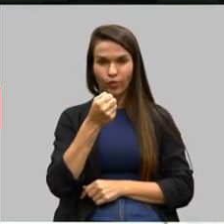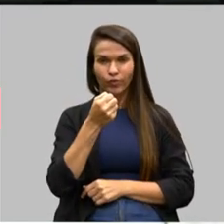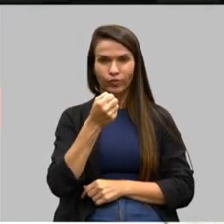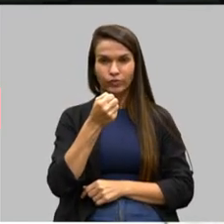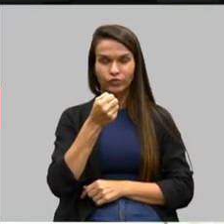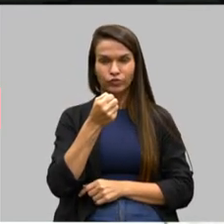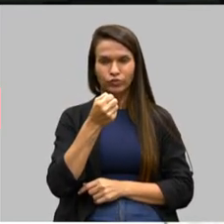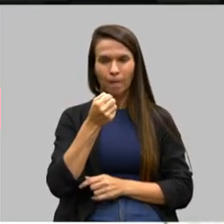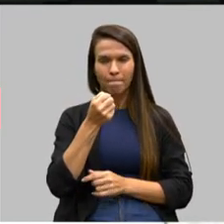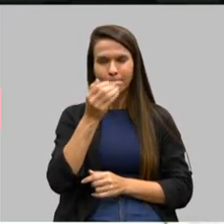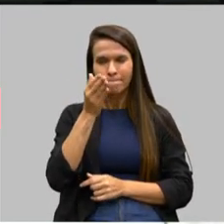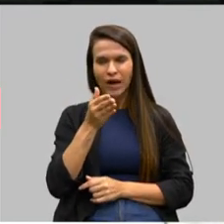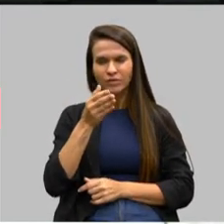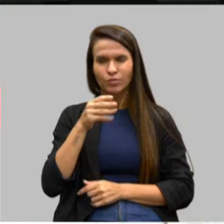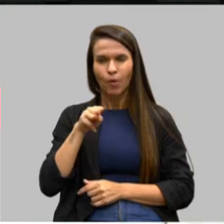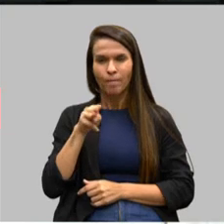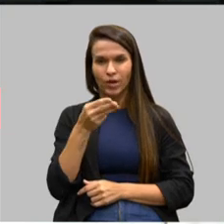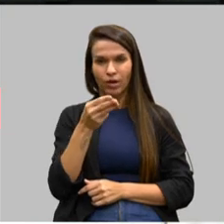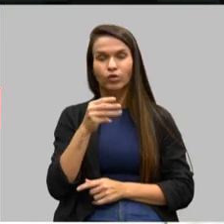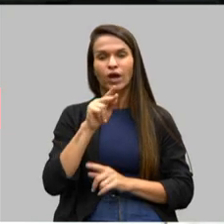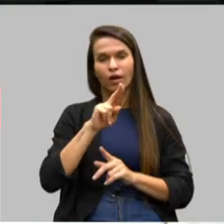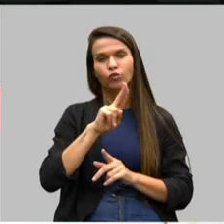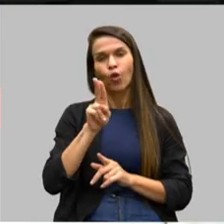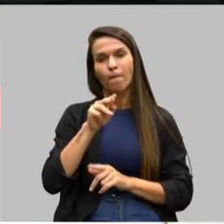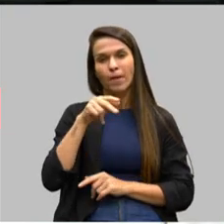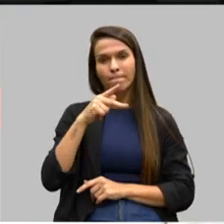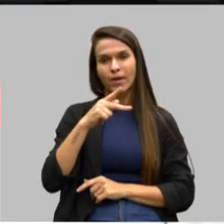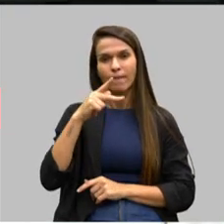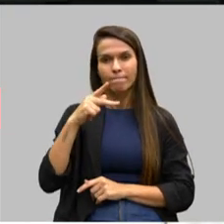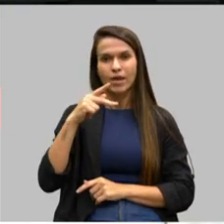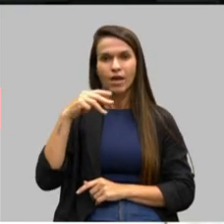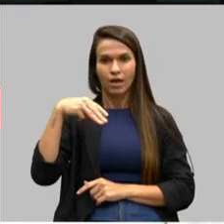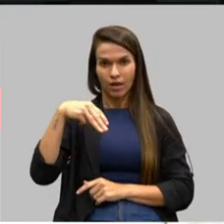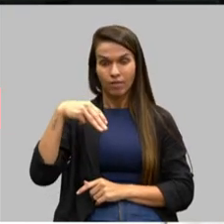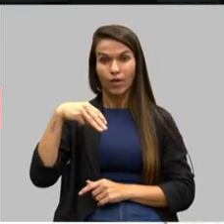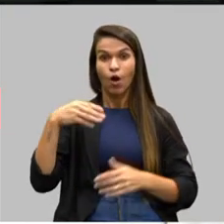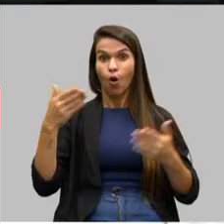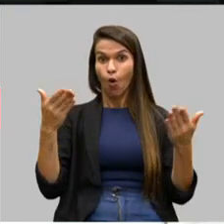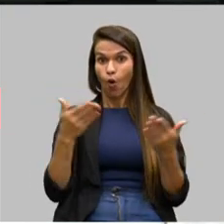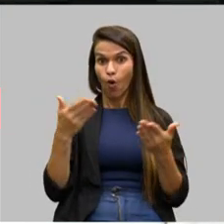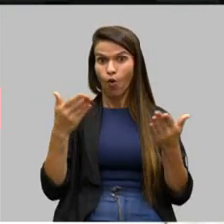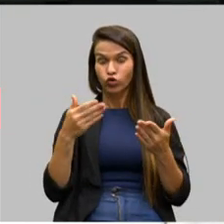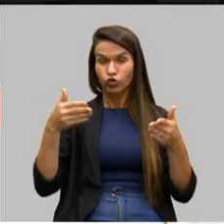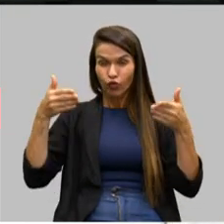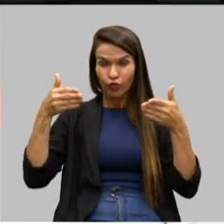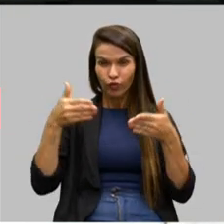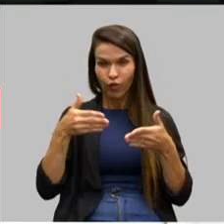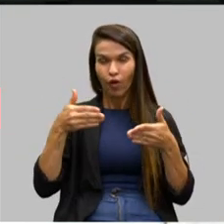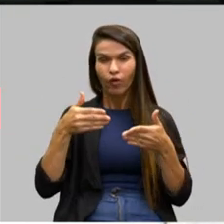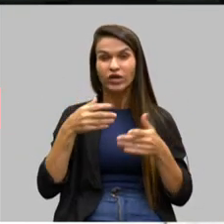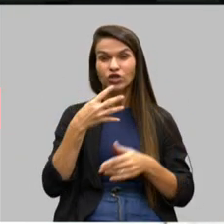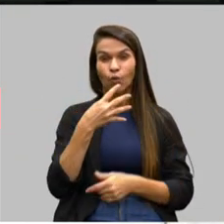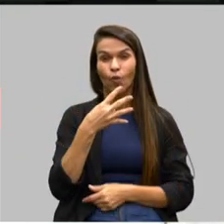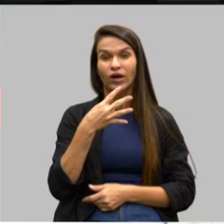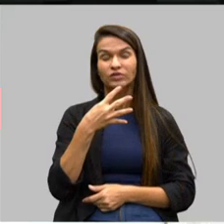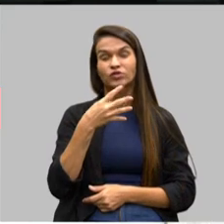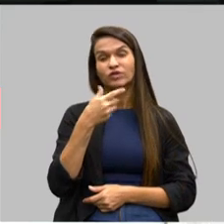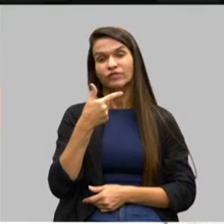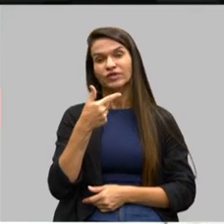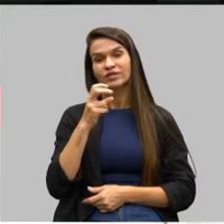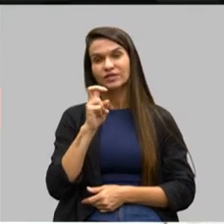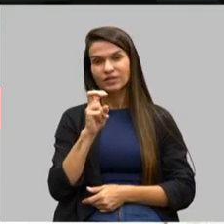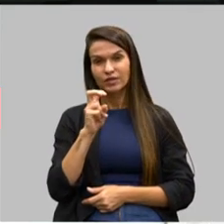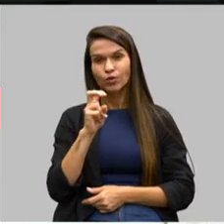milhão, o que a gente chama de ppm. Hoje, a concentração é de